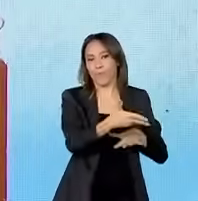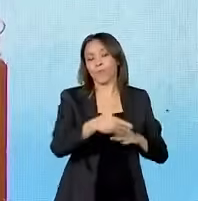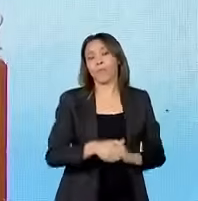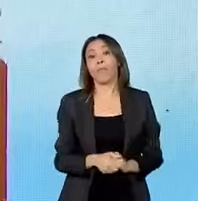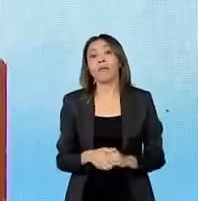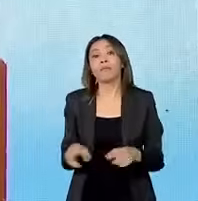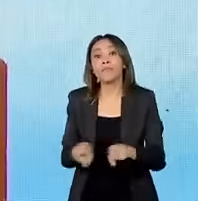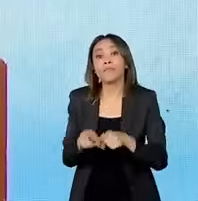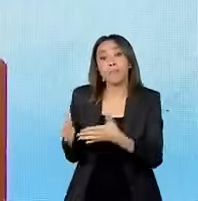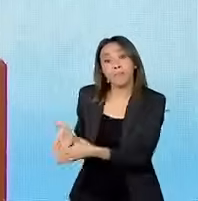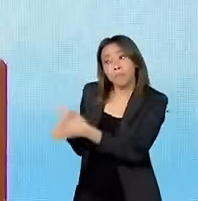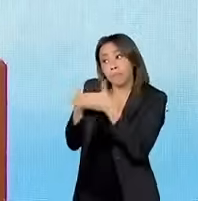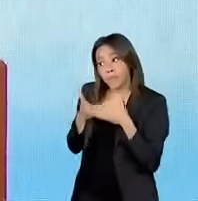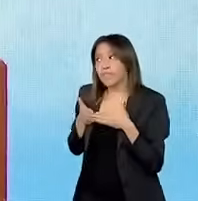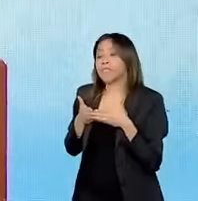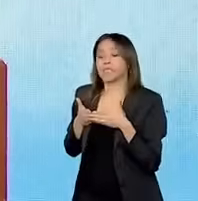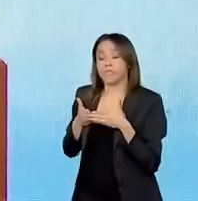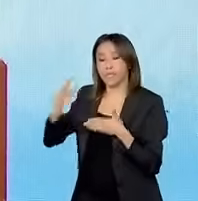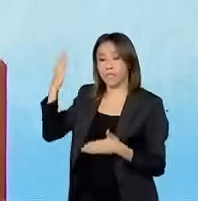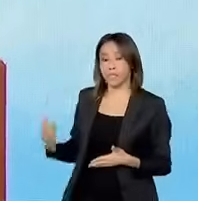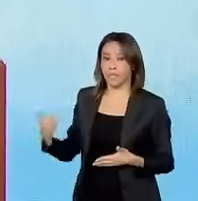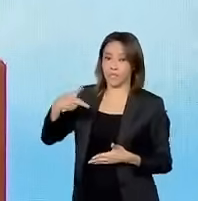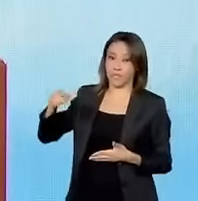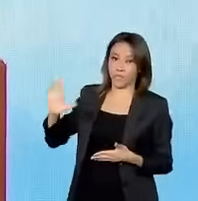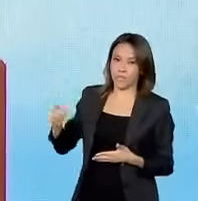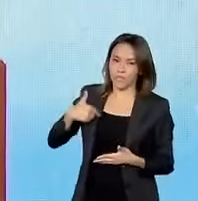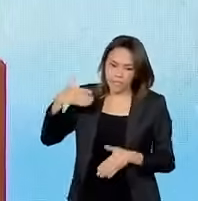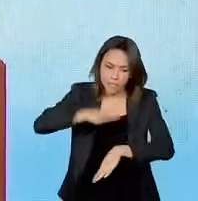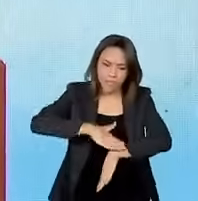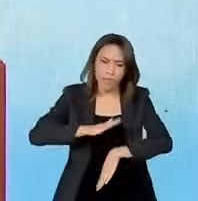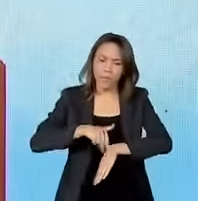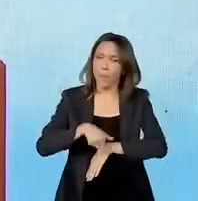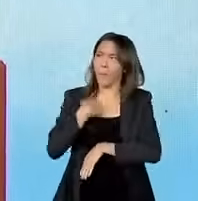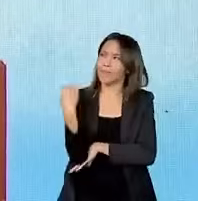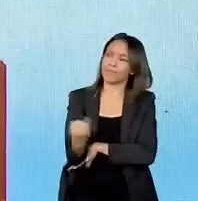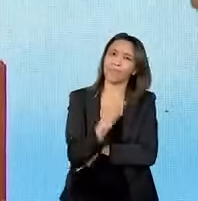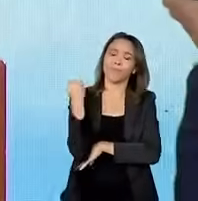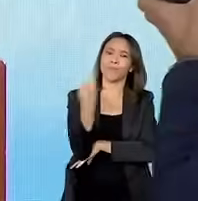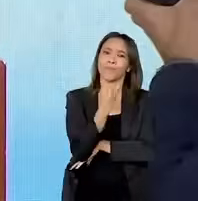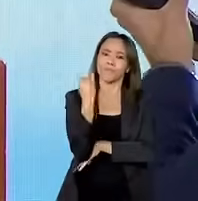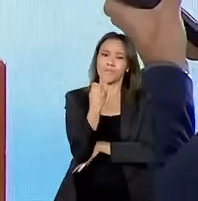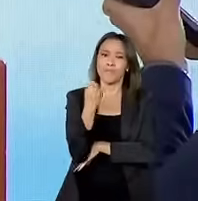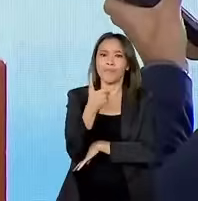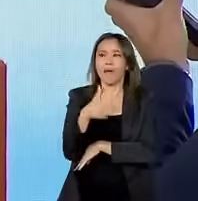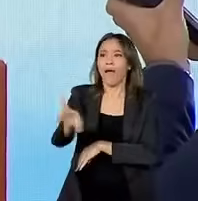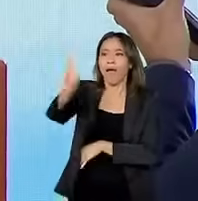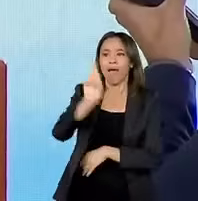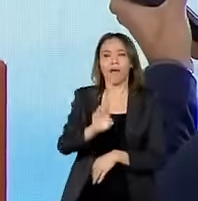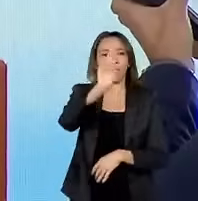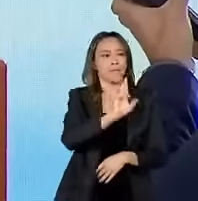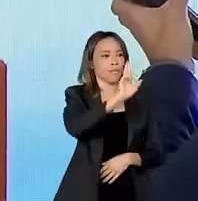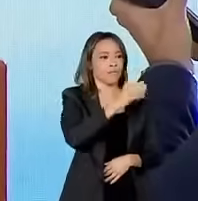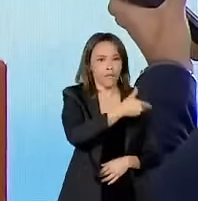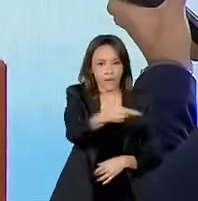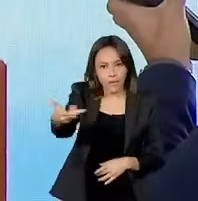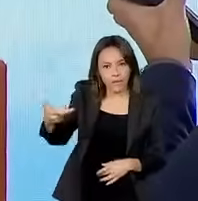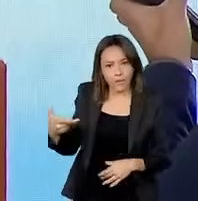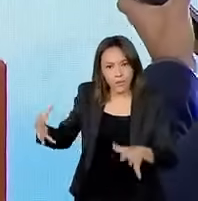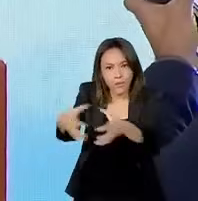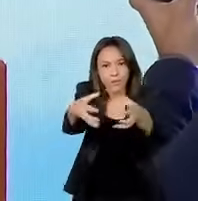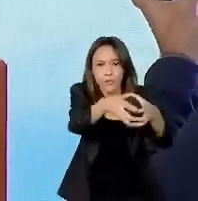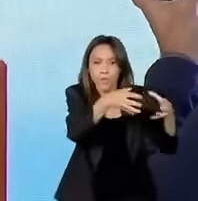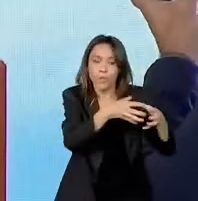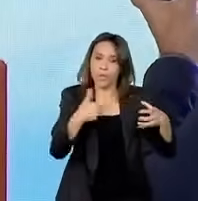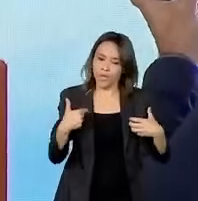pedir licença ao presidente da República e dizer que esse momento é muito importante para as entidades que estão aqui representadas. E não é